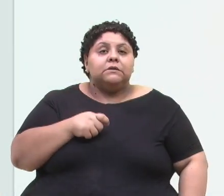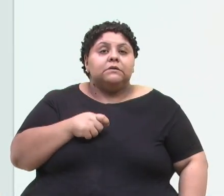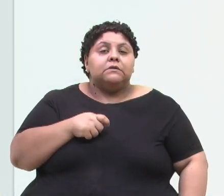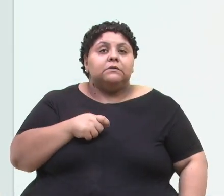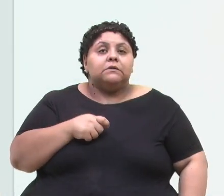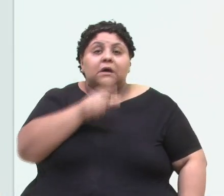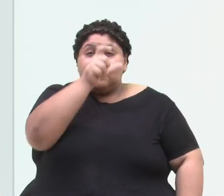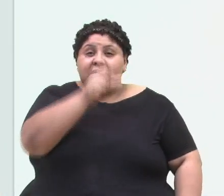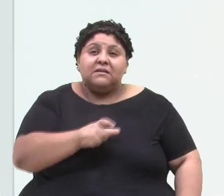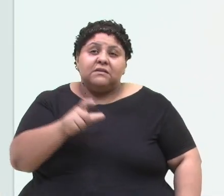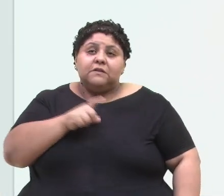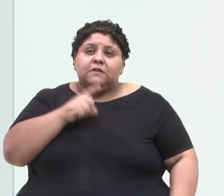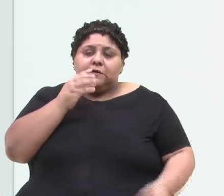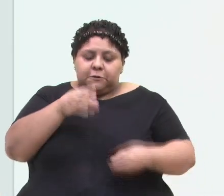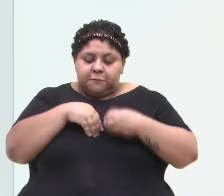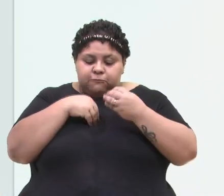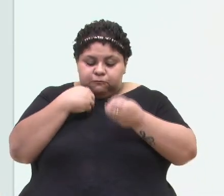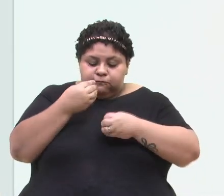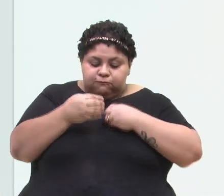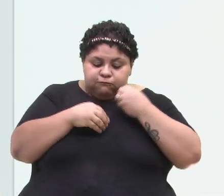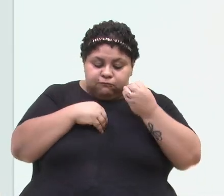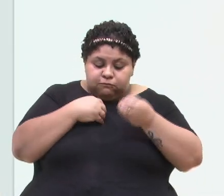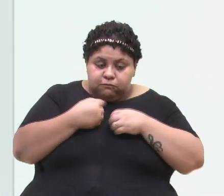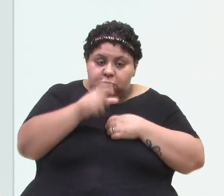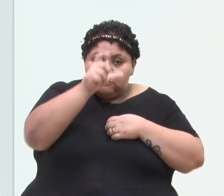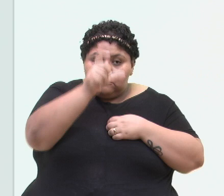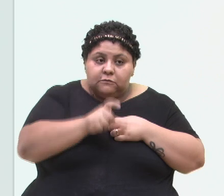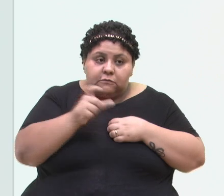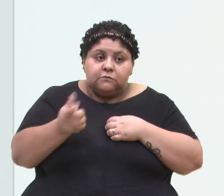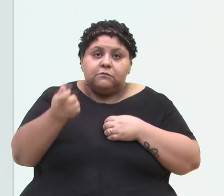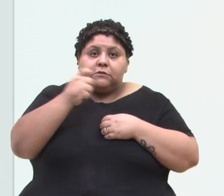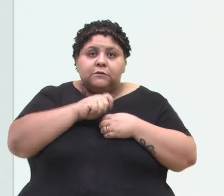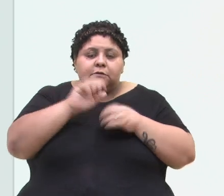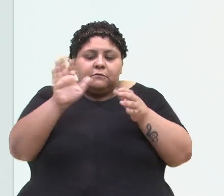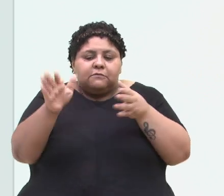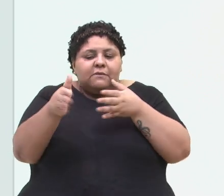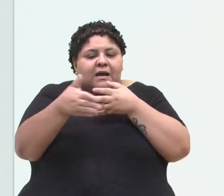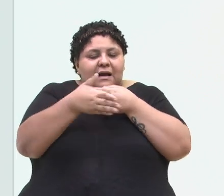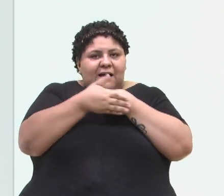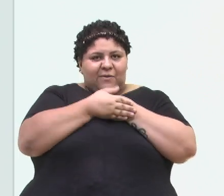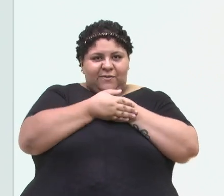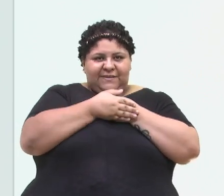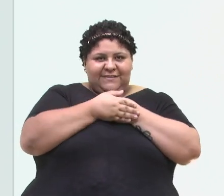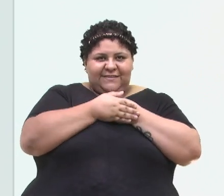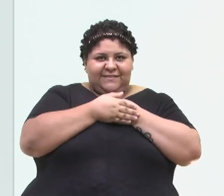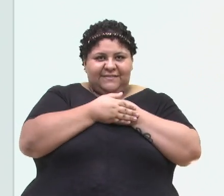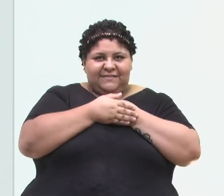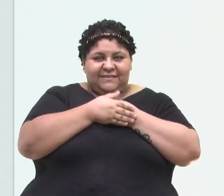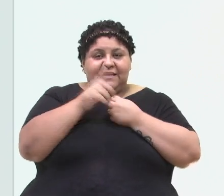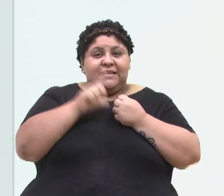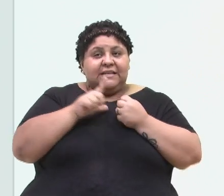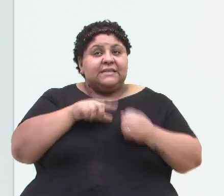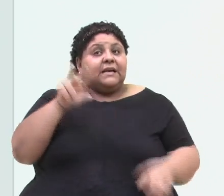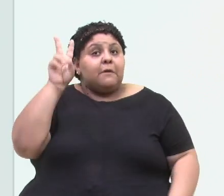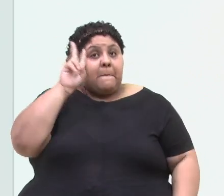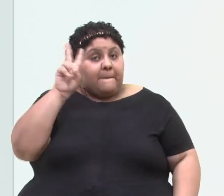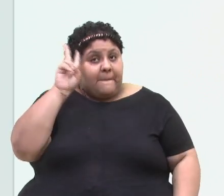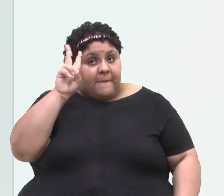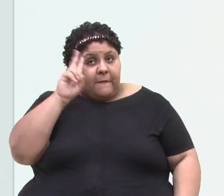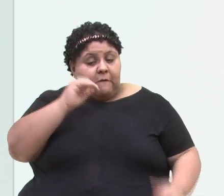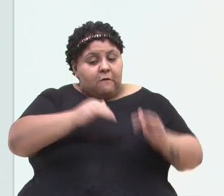pessoas têm sentimentos. As pessoas precisam ser acolhidas. Elas têm memórias,